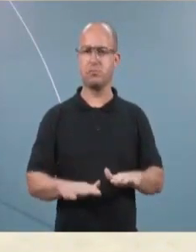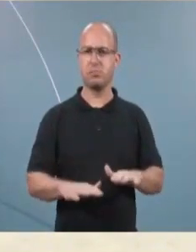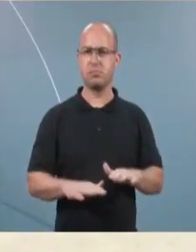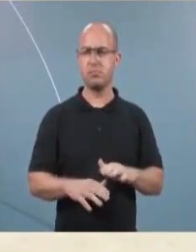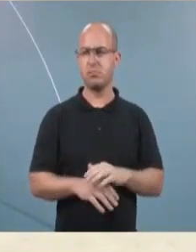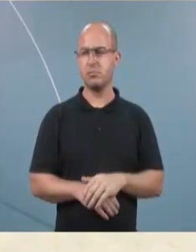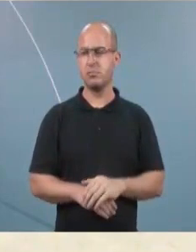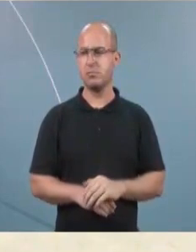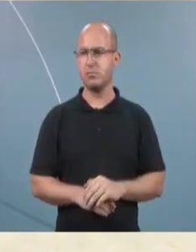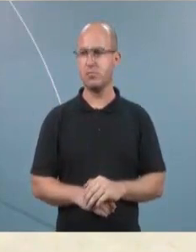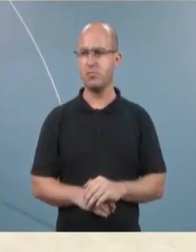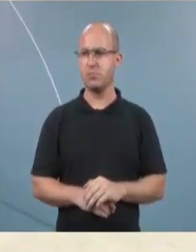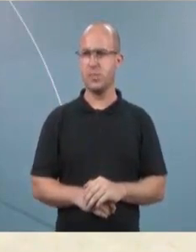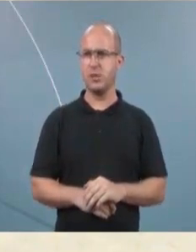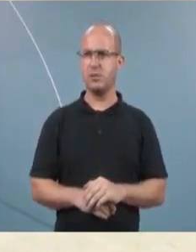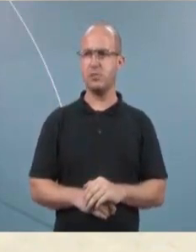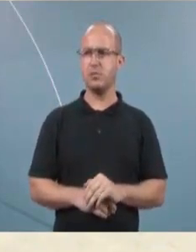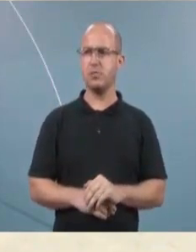como estão